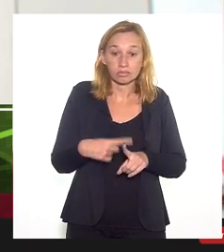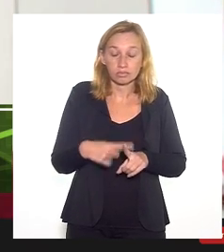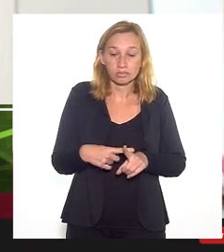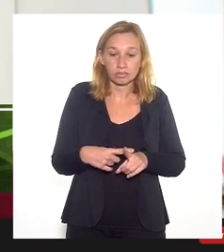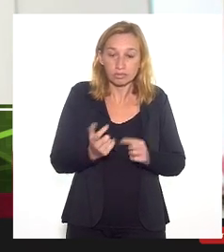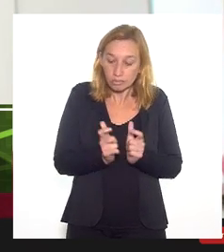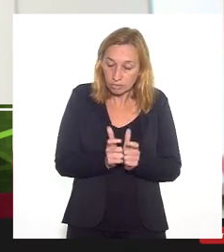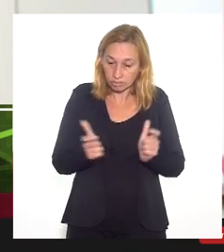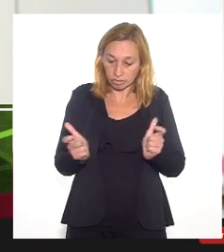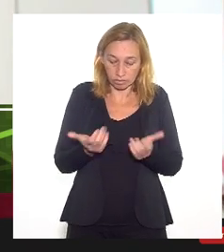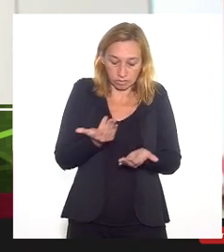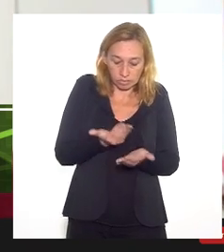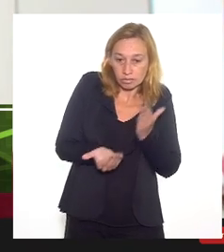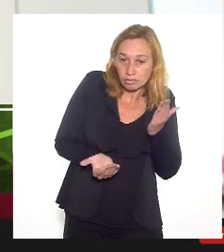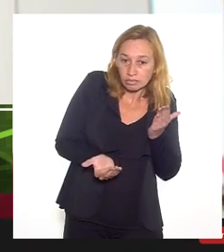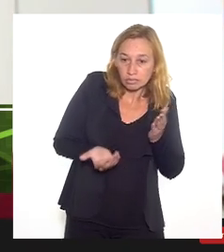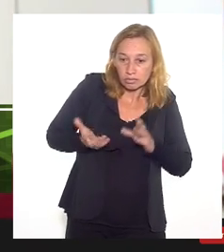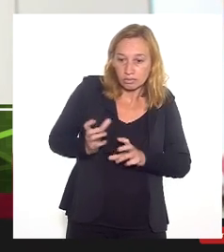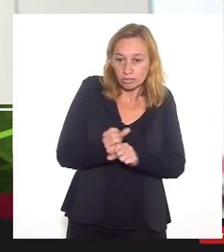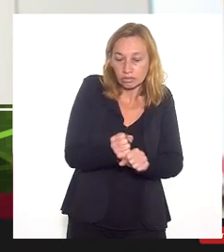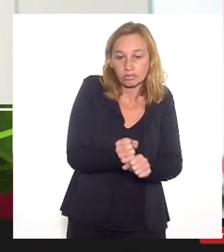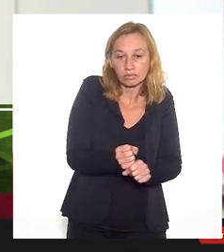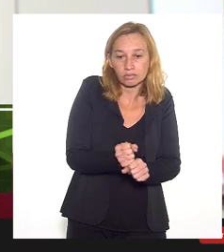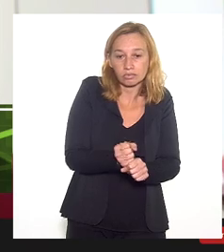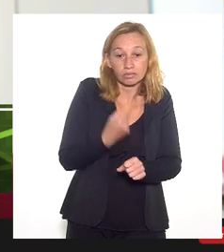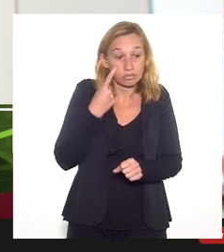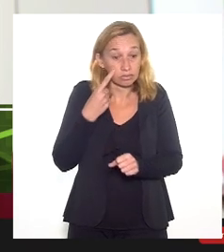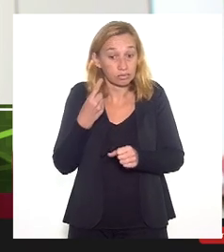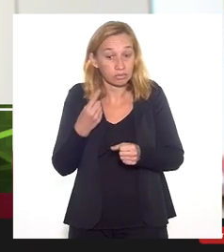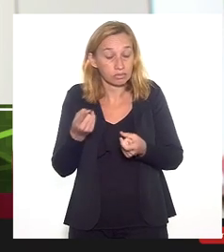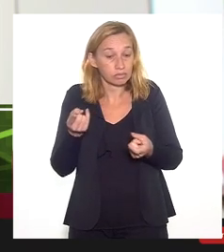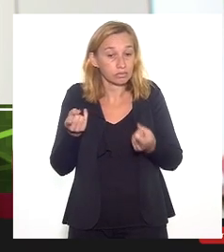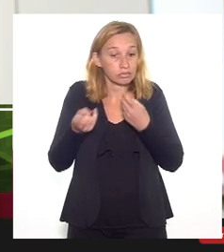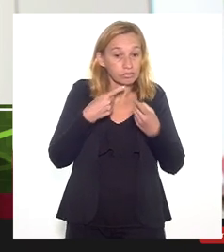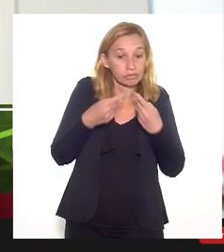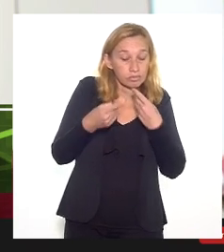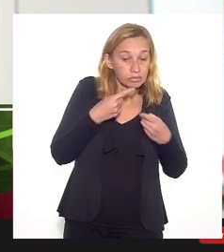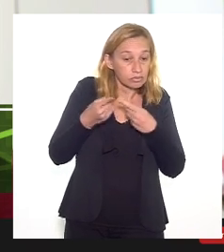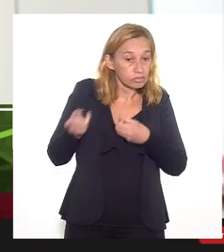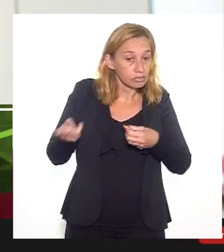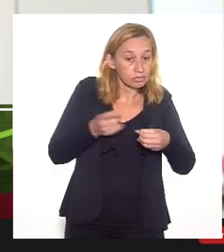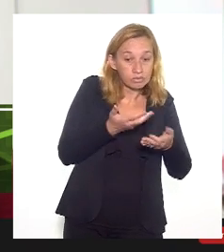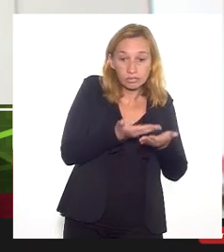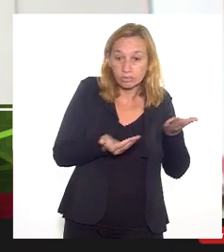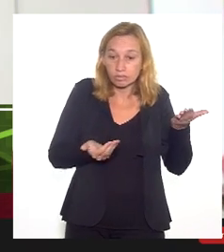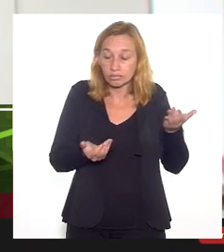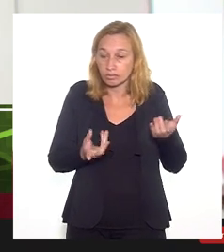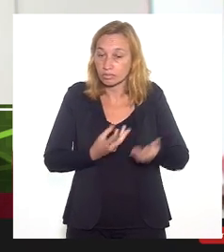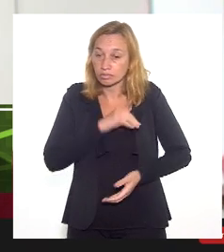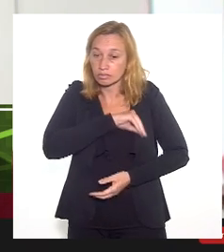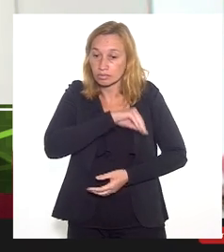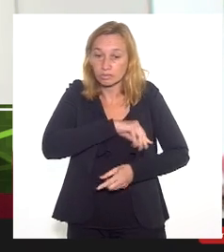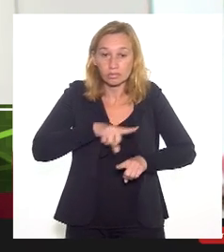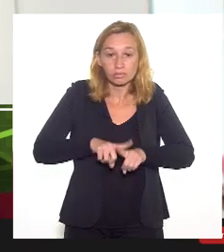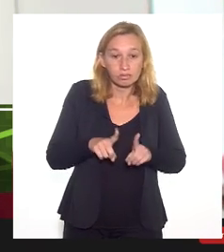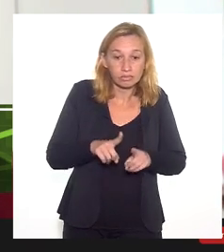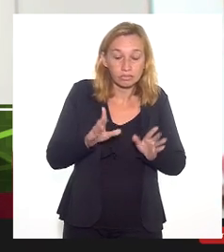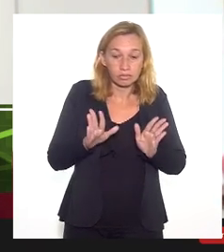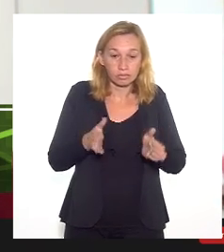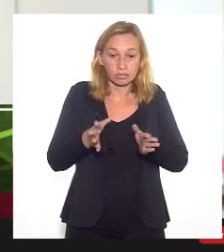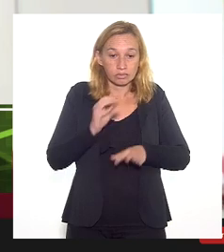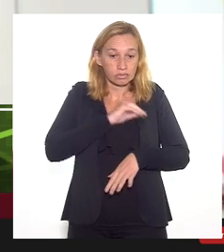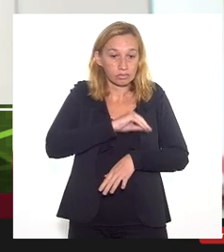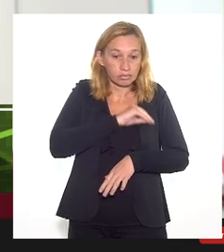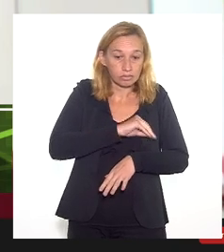grande de perdas acumuladas a gente vai abrir essa discussão sobre a recomposição das perdas salariais mas a questão do auxílio